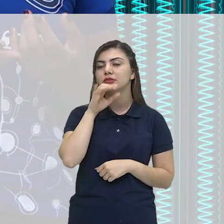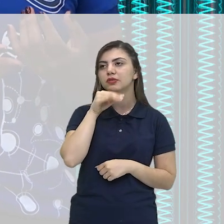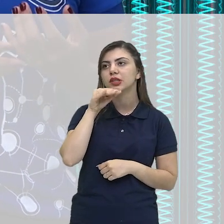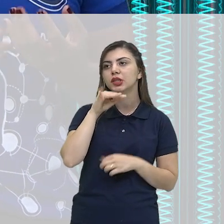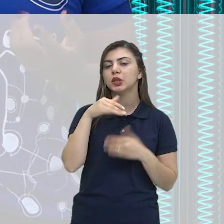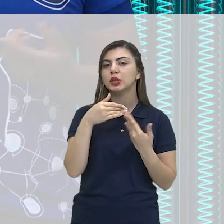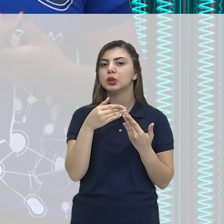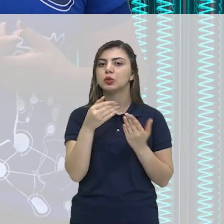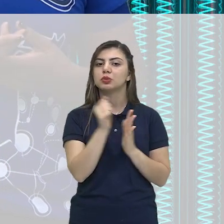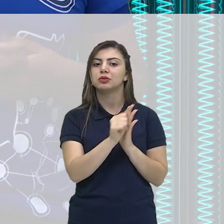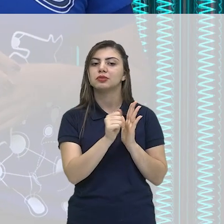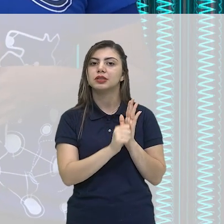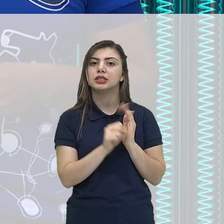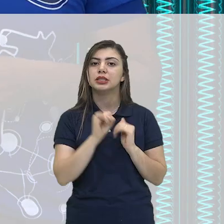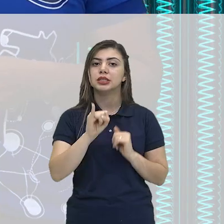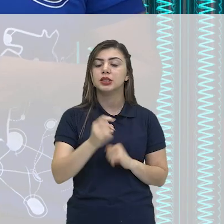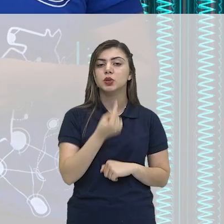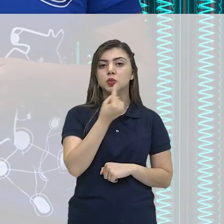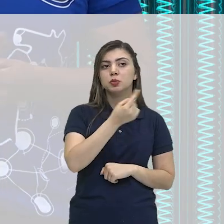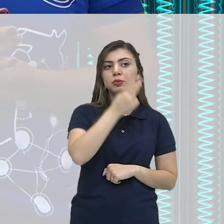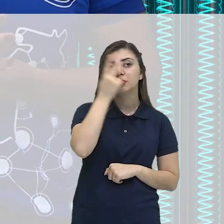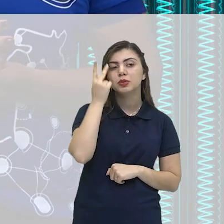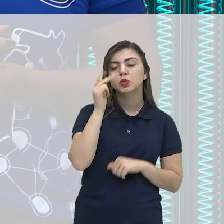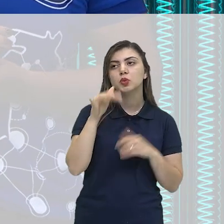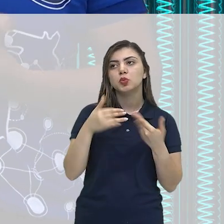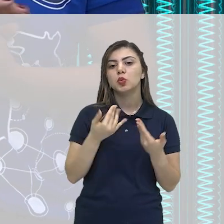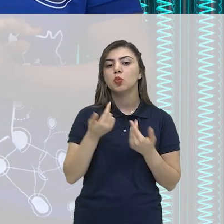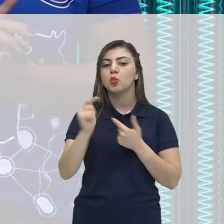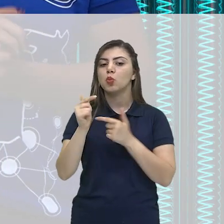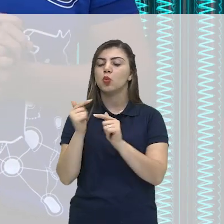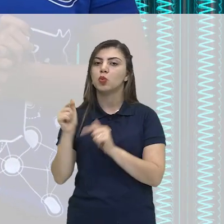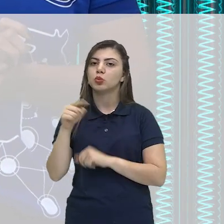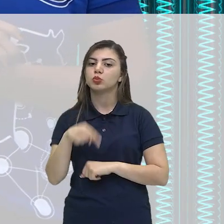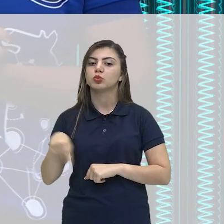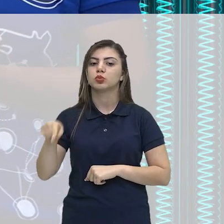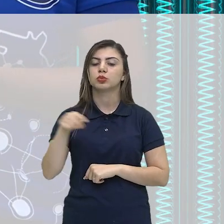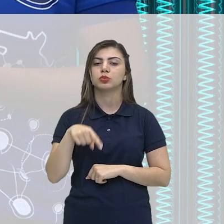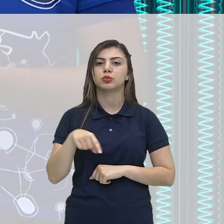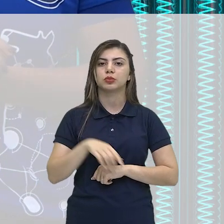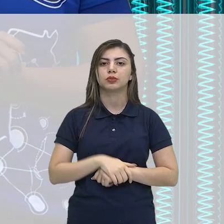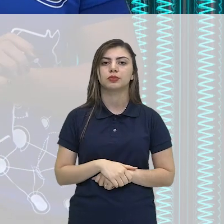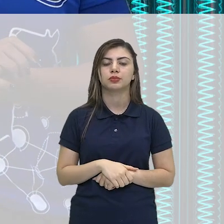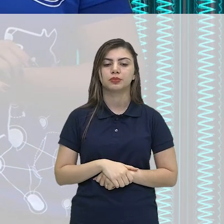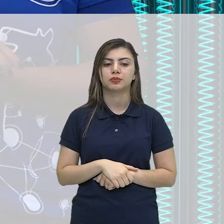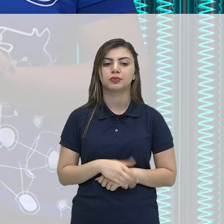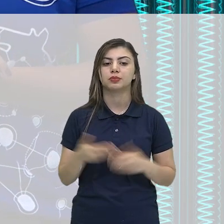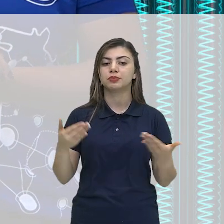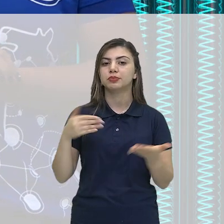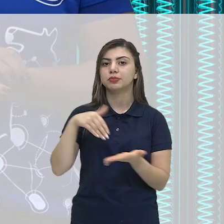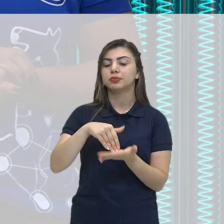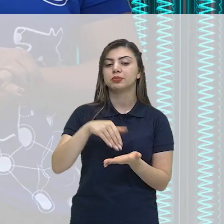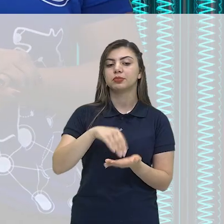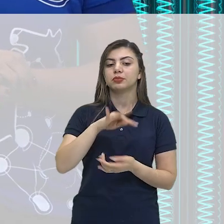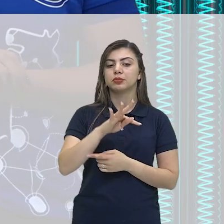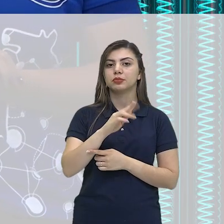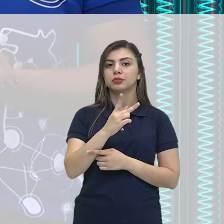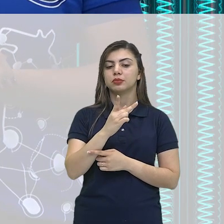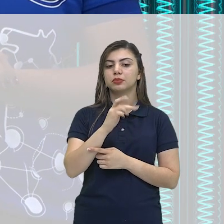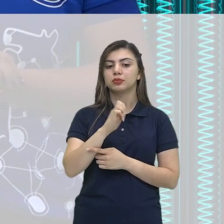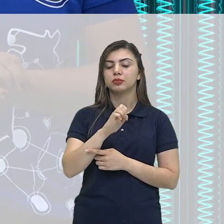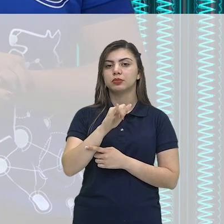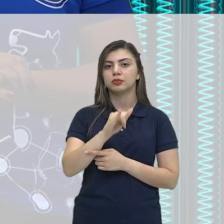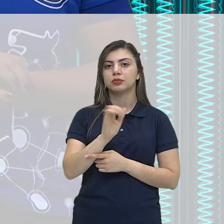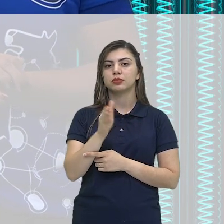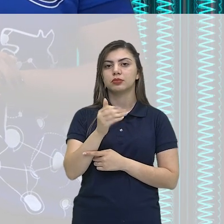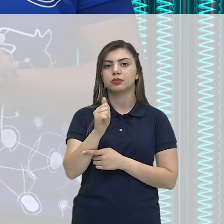se é uma pessoa ou outra, certo? E por último, temos o they are.